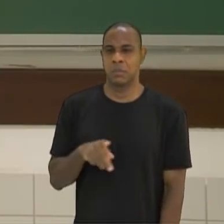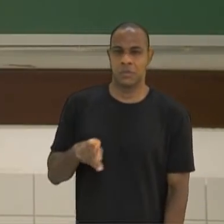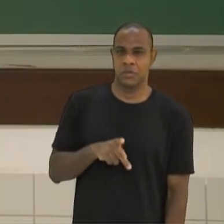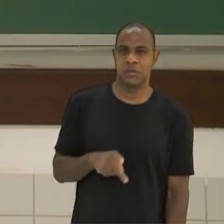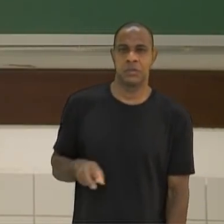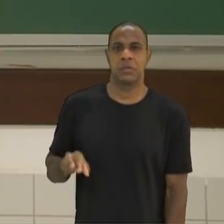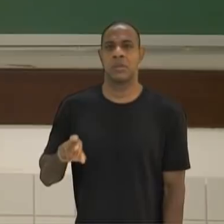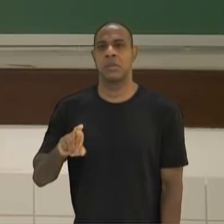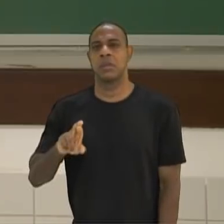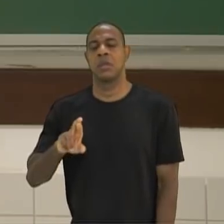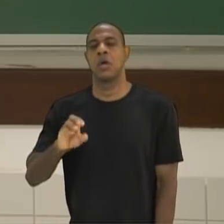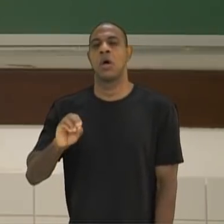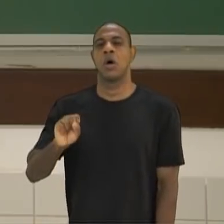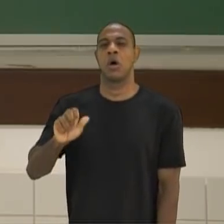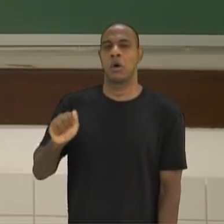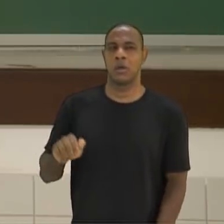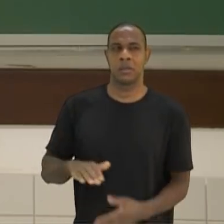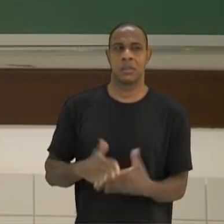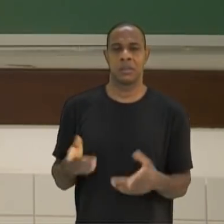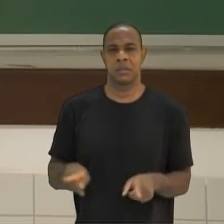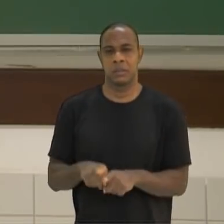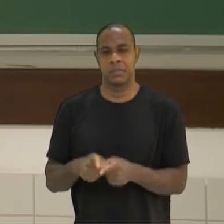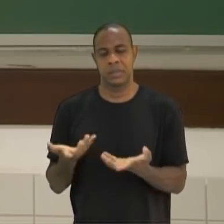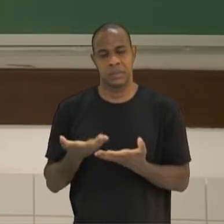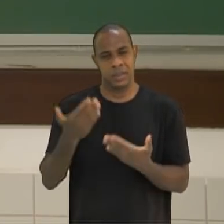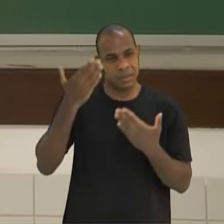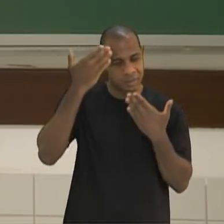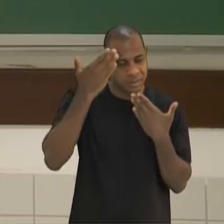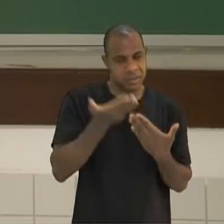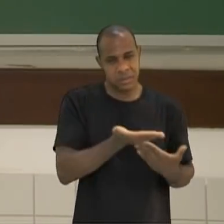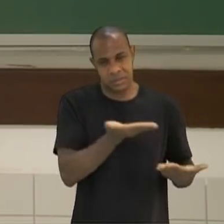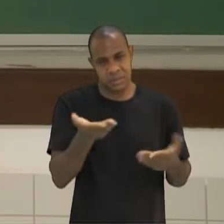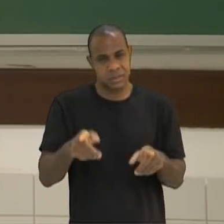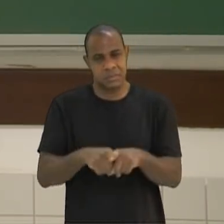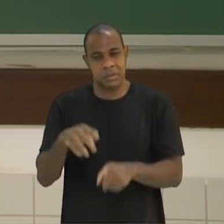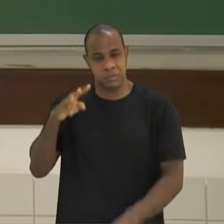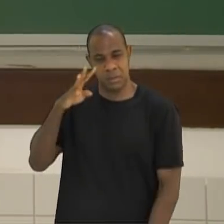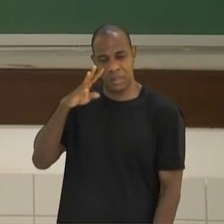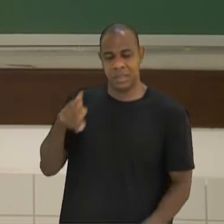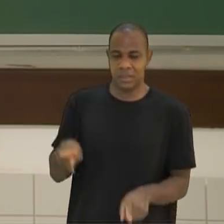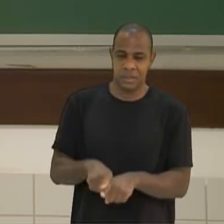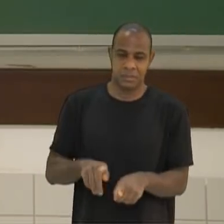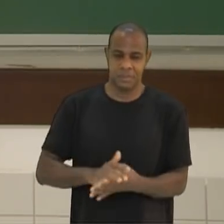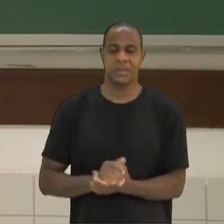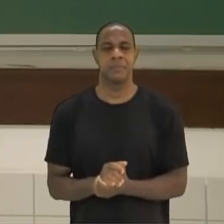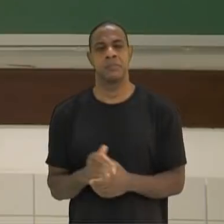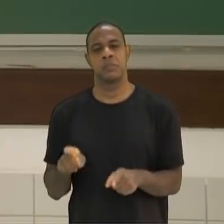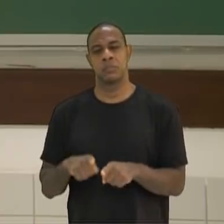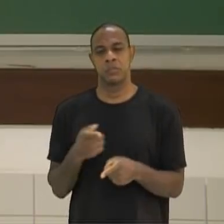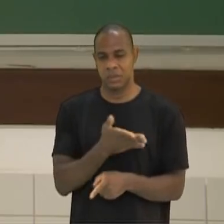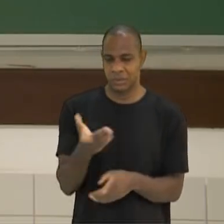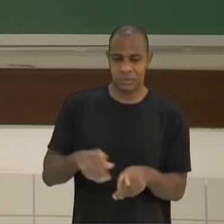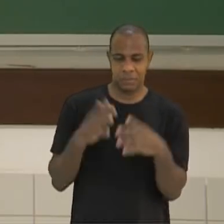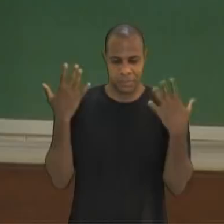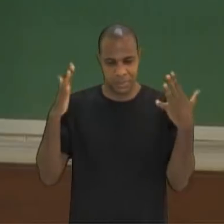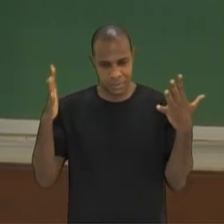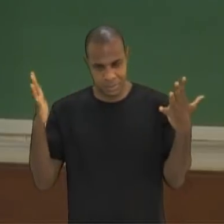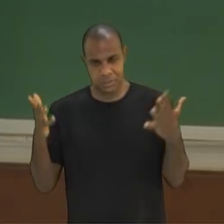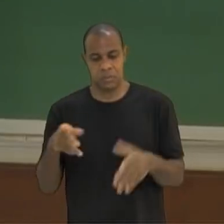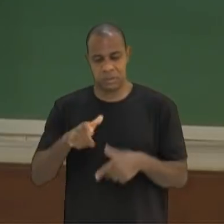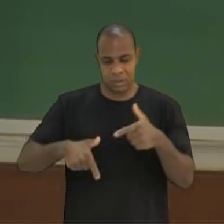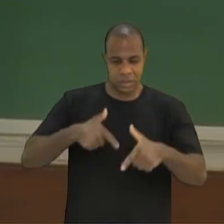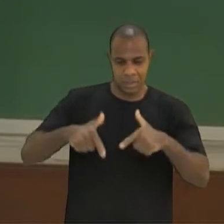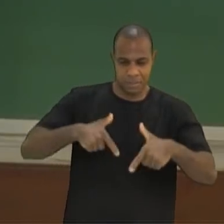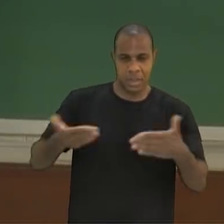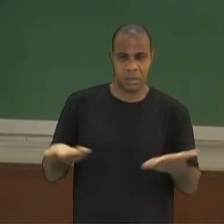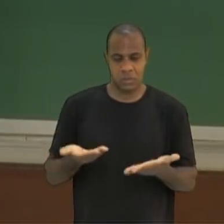sentimento de apreço, de gratidão e de admiração por todos vocês por estarem aí prestigiando o nosso trabalho. Eu sou a professora Rosa